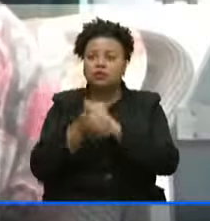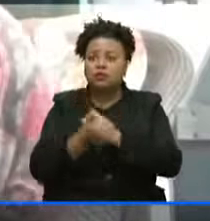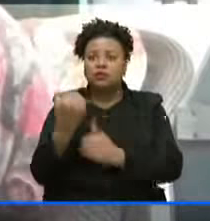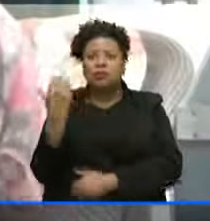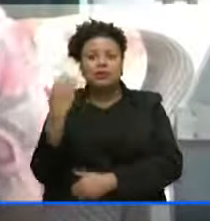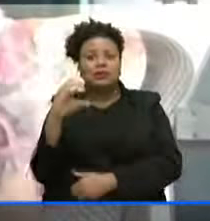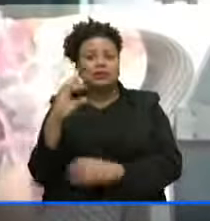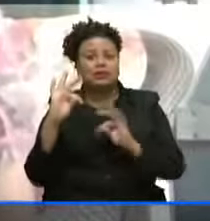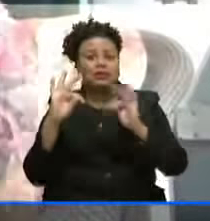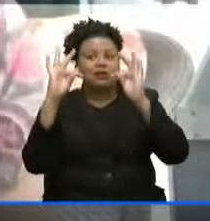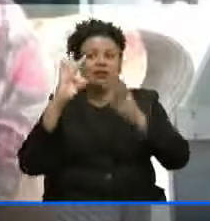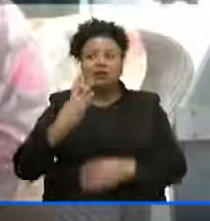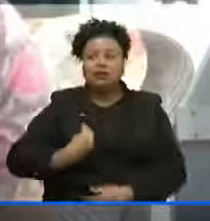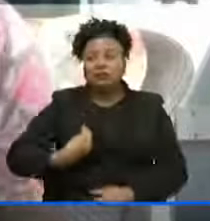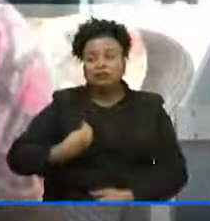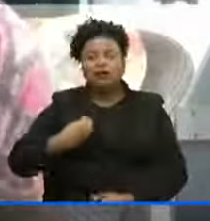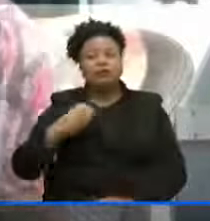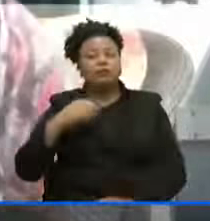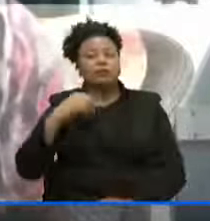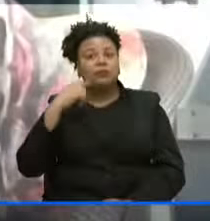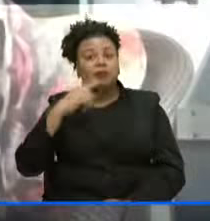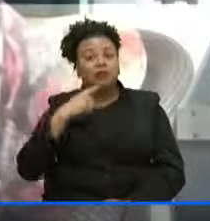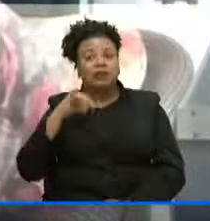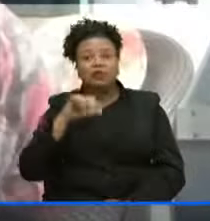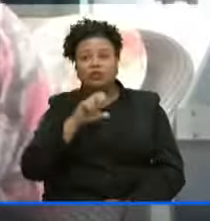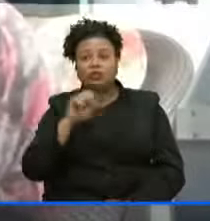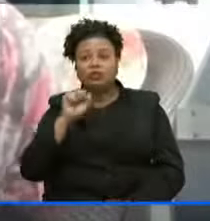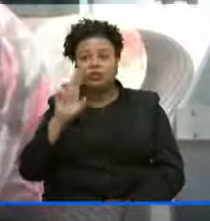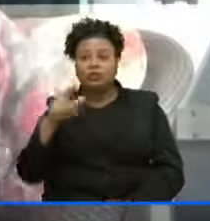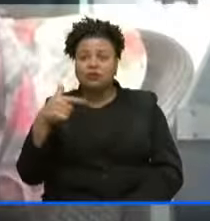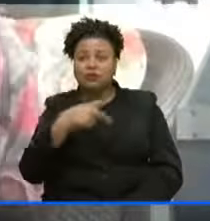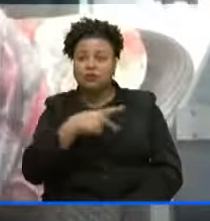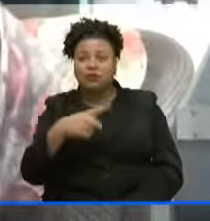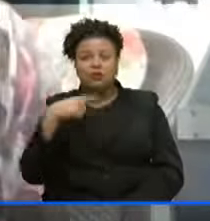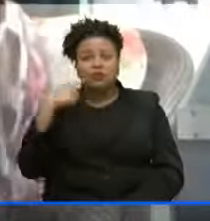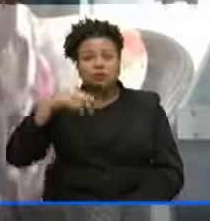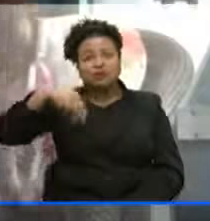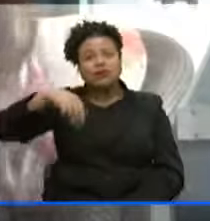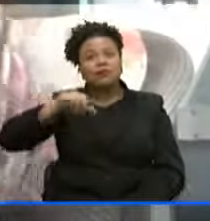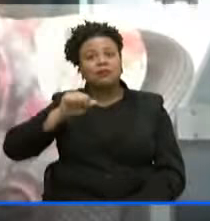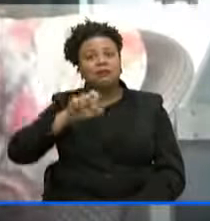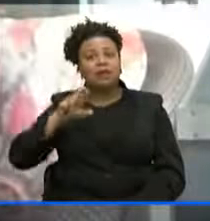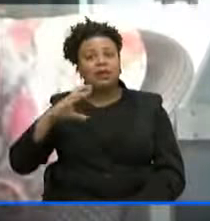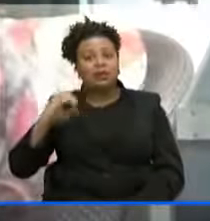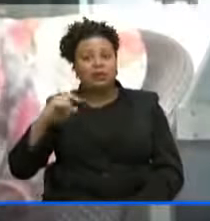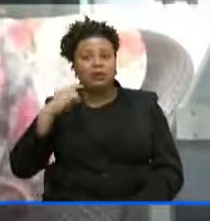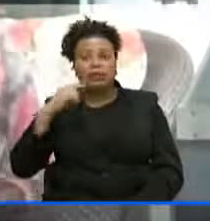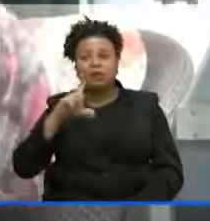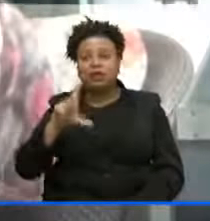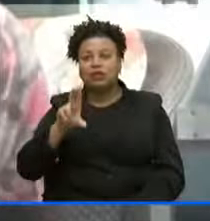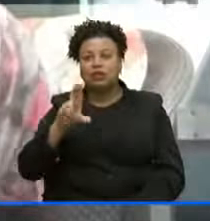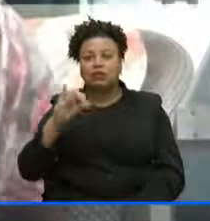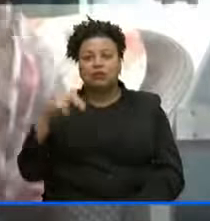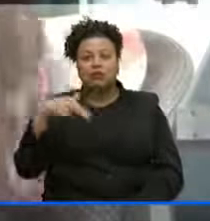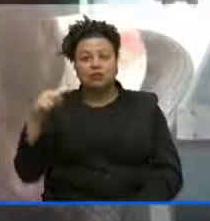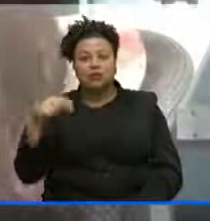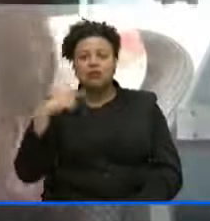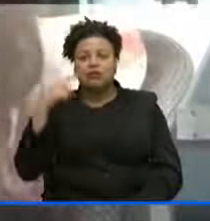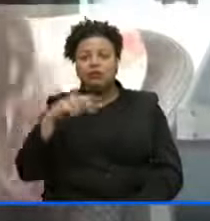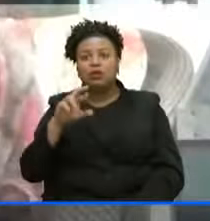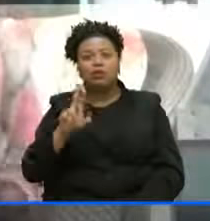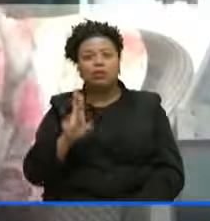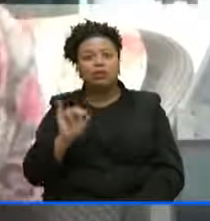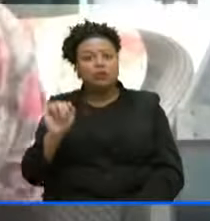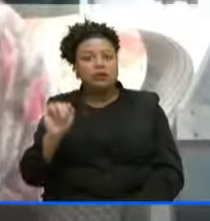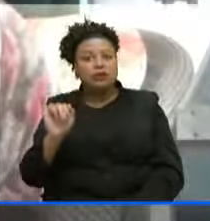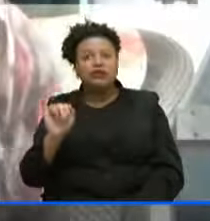presença do deputado Issur, vice-presidente, deputado Luiz Marenco, deputada Luciana Genro, deputado Rui